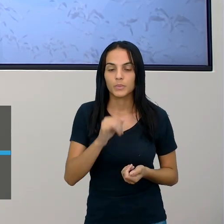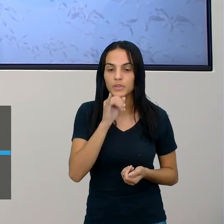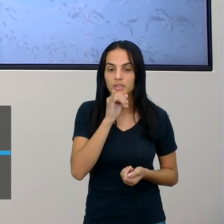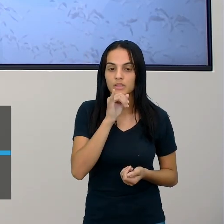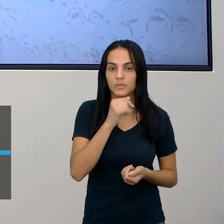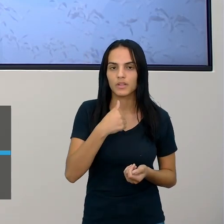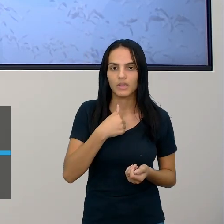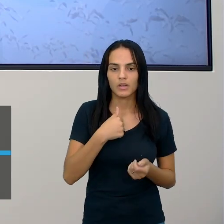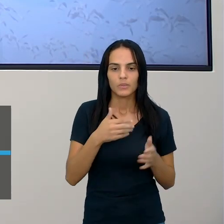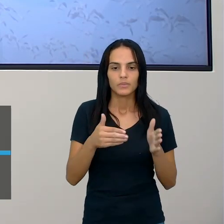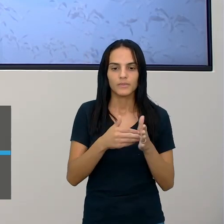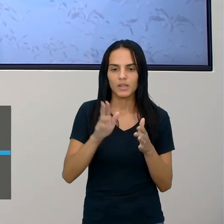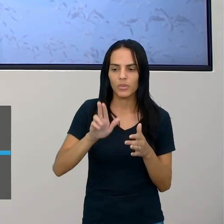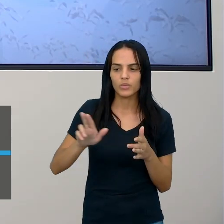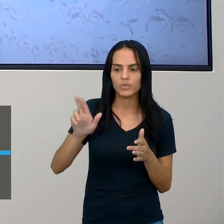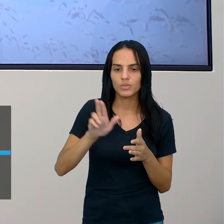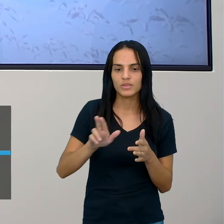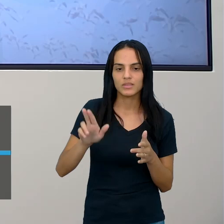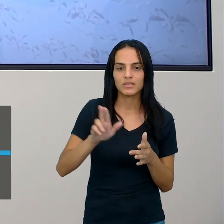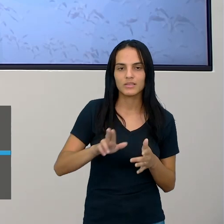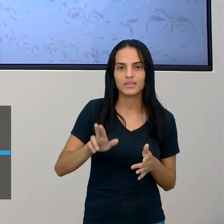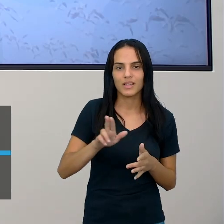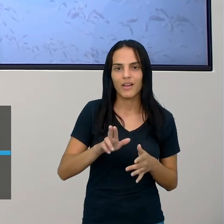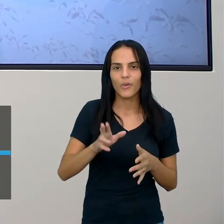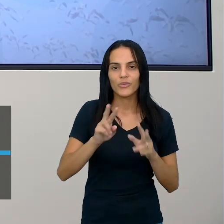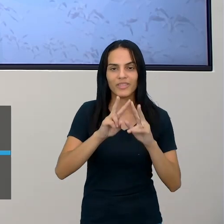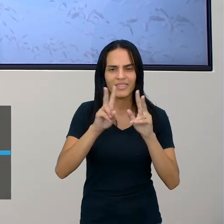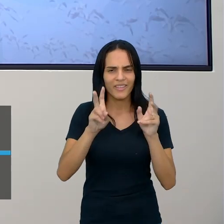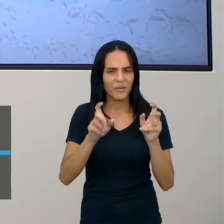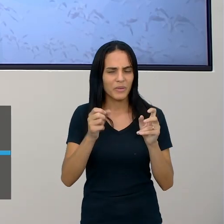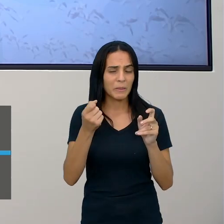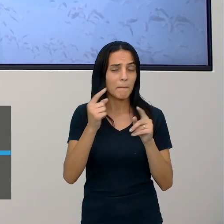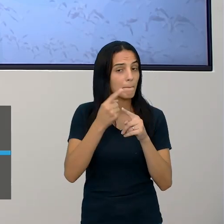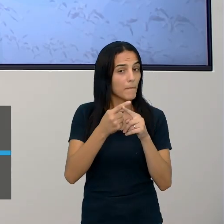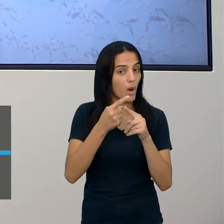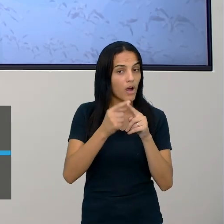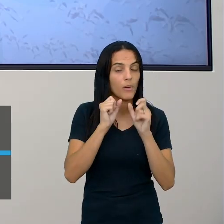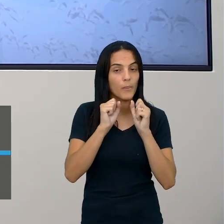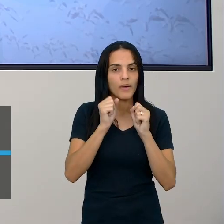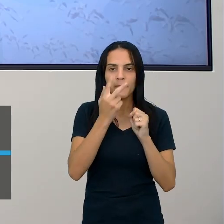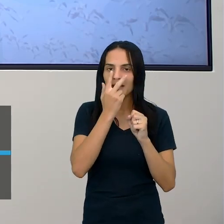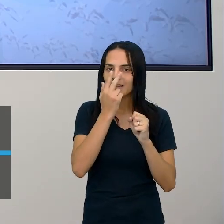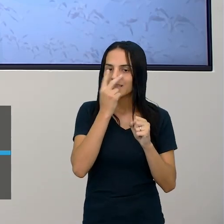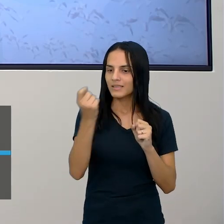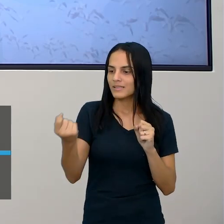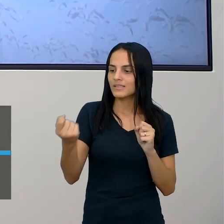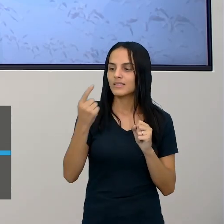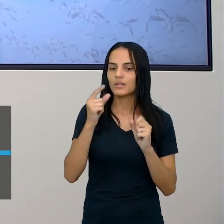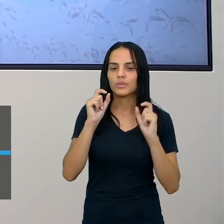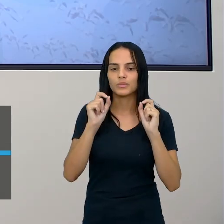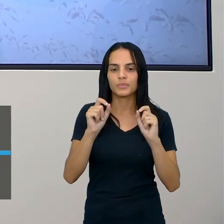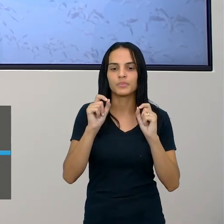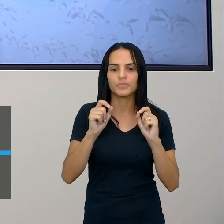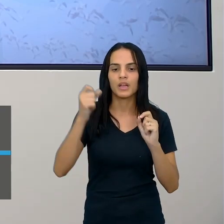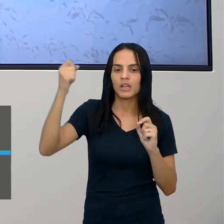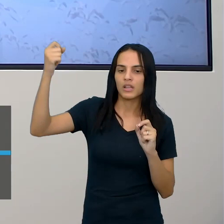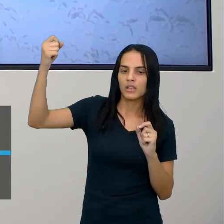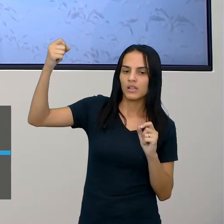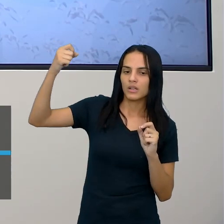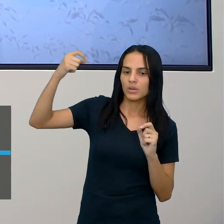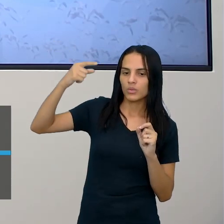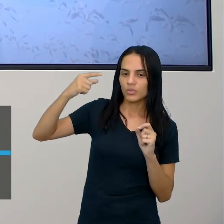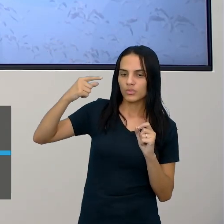eu vou até usar uma expressão estranha, que pode parecer estranha, que é essa capacidade de nos